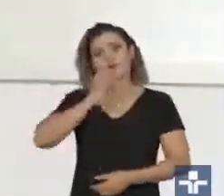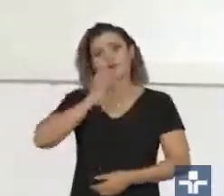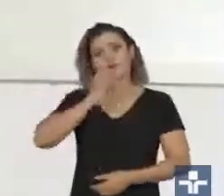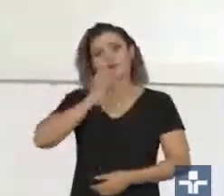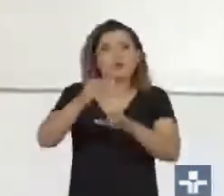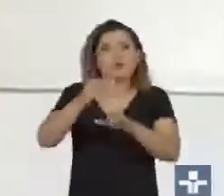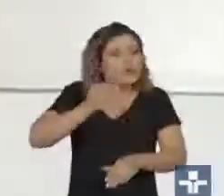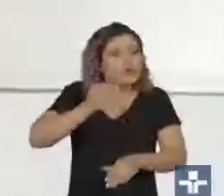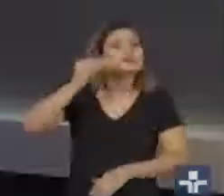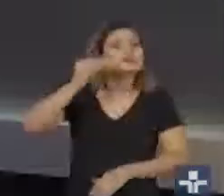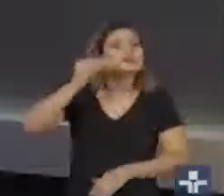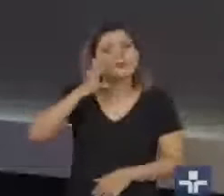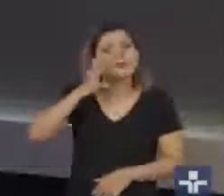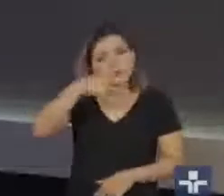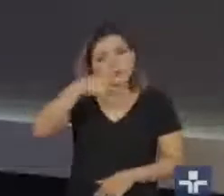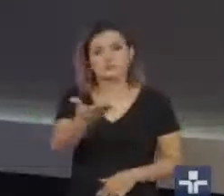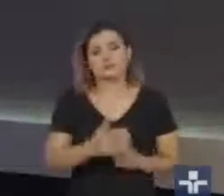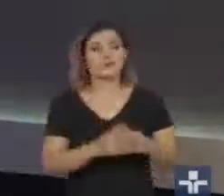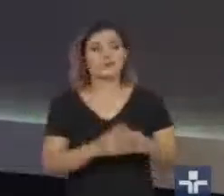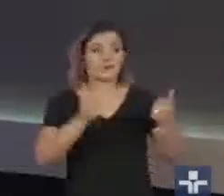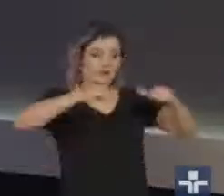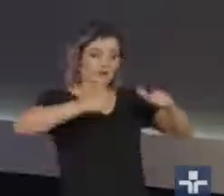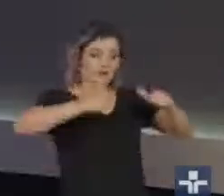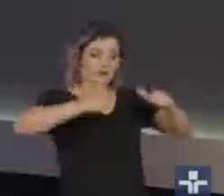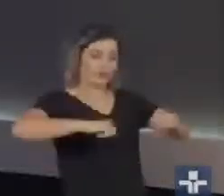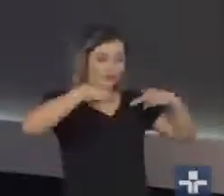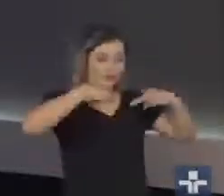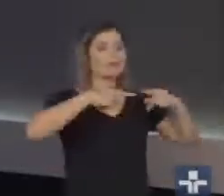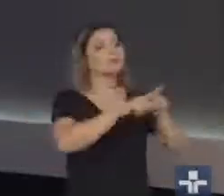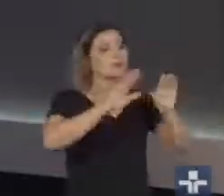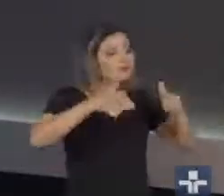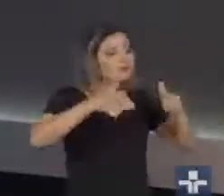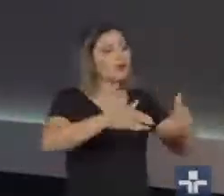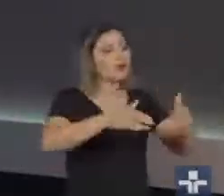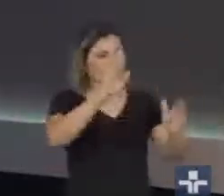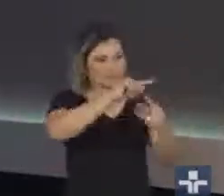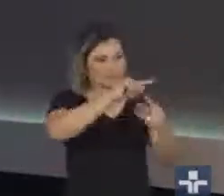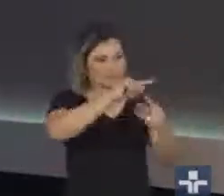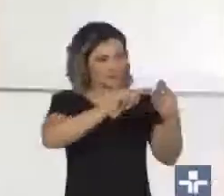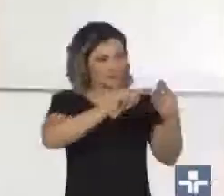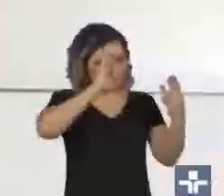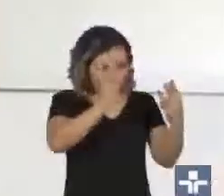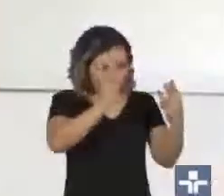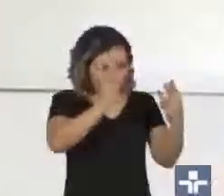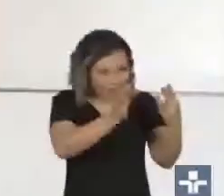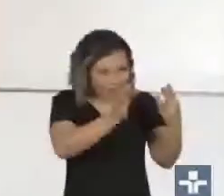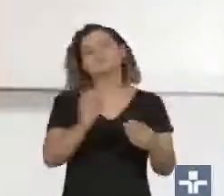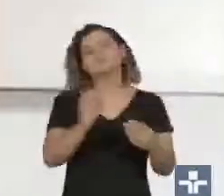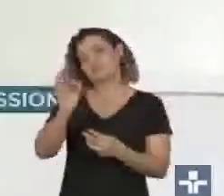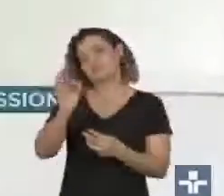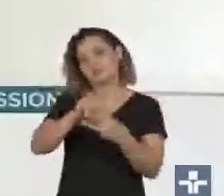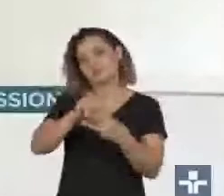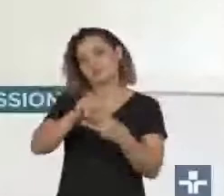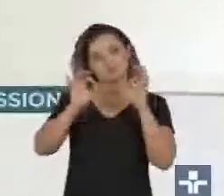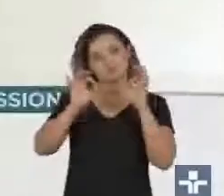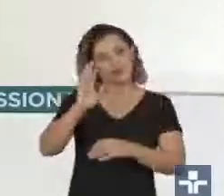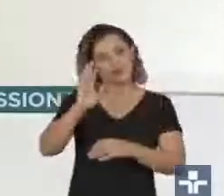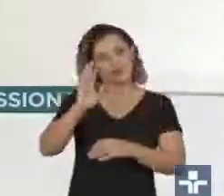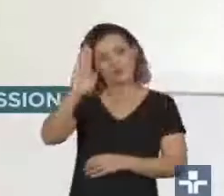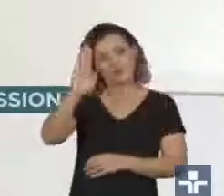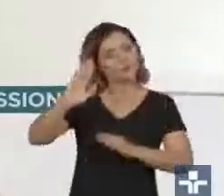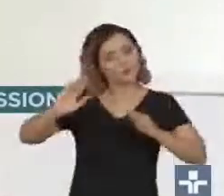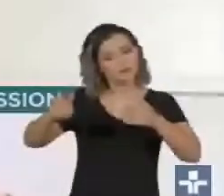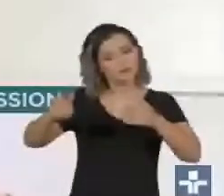jeito. Autoanálise, esperança e foco seriam palavras essenciais. Exato. Foco principalmente, né?